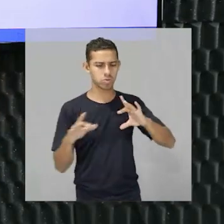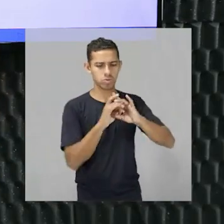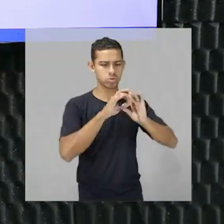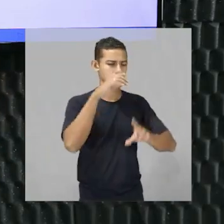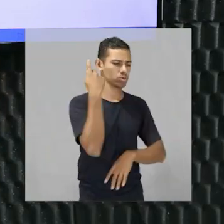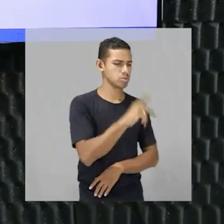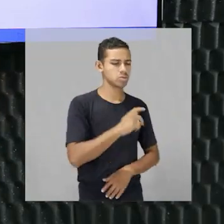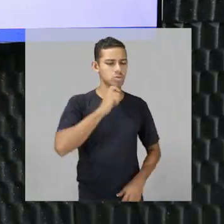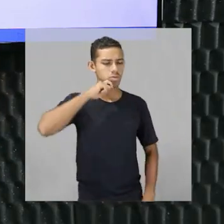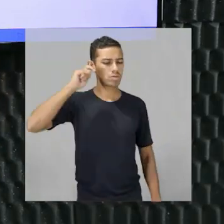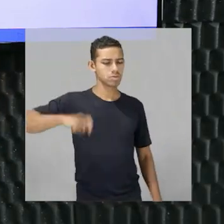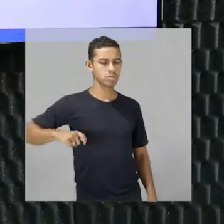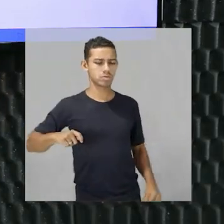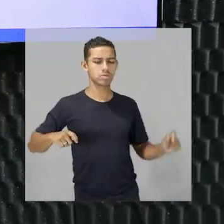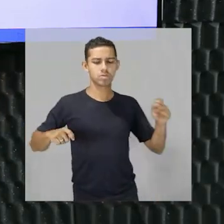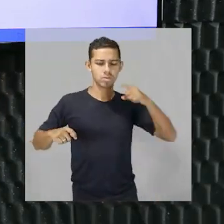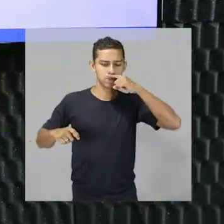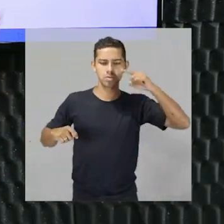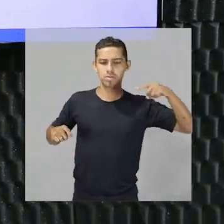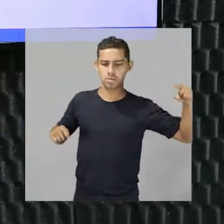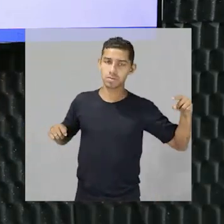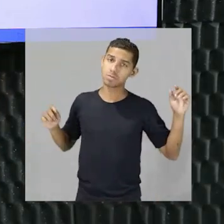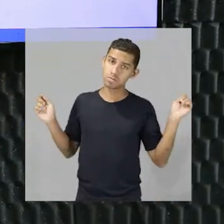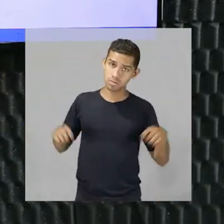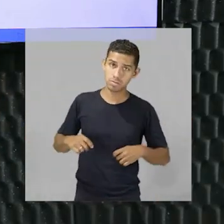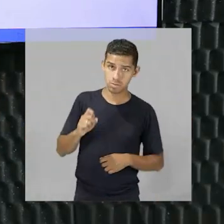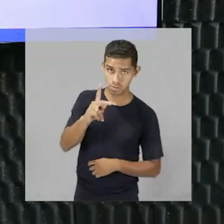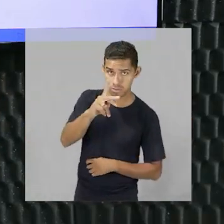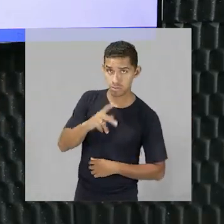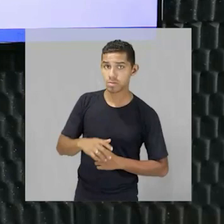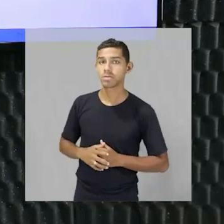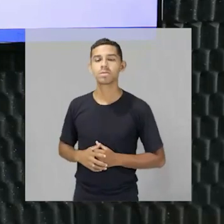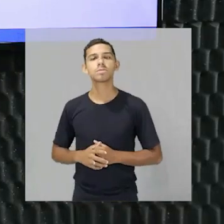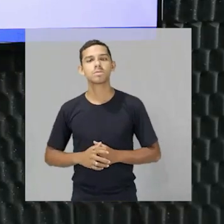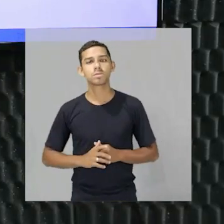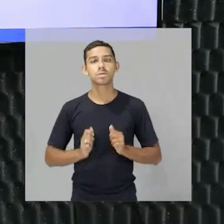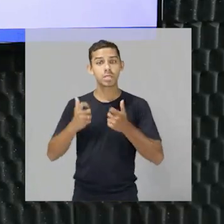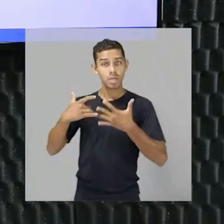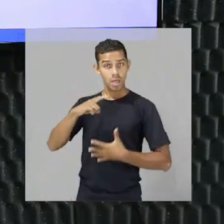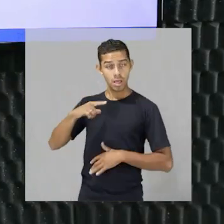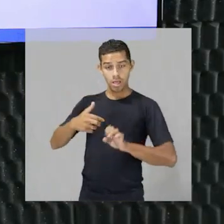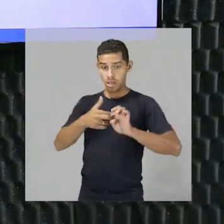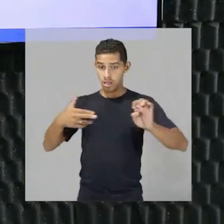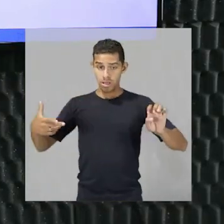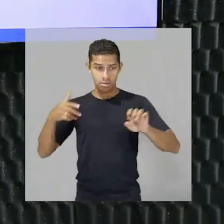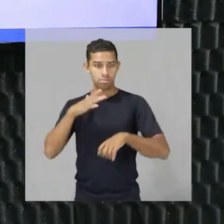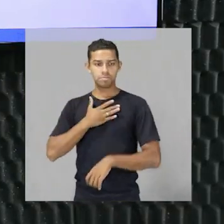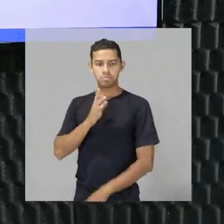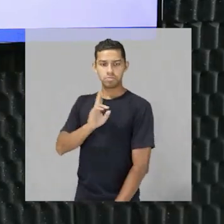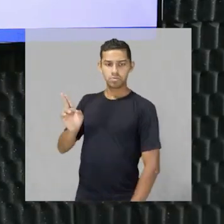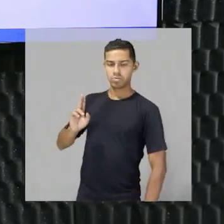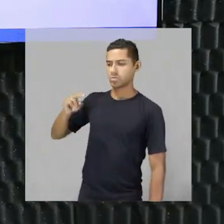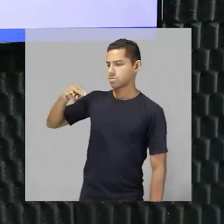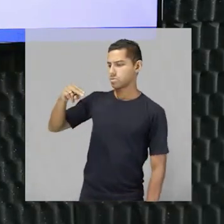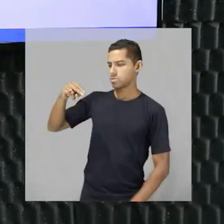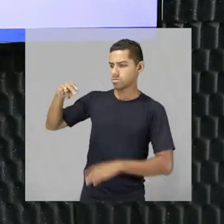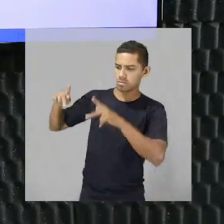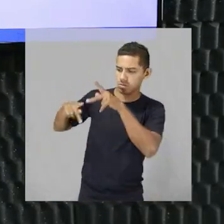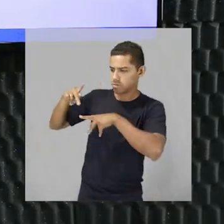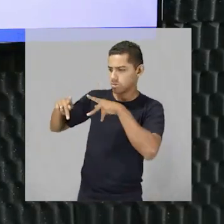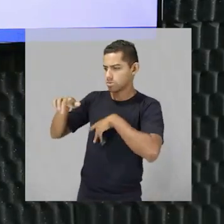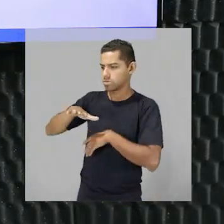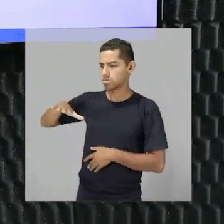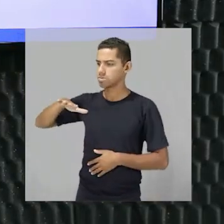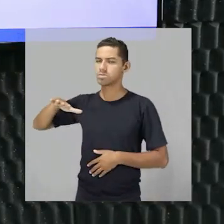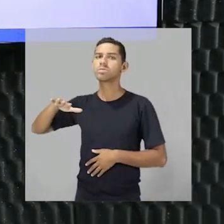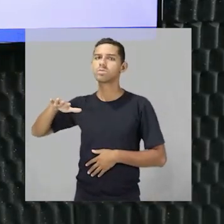território ucraniano, ao território russo. Tá? E aí, galera, quando nós temos este elemento, nós formamos a chamada nação, que dá o sentimento de